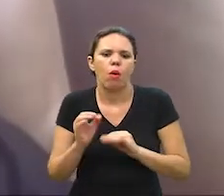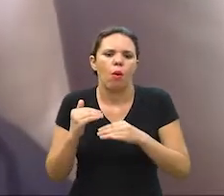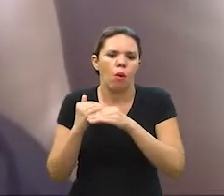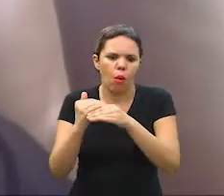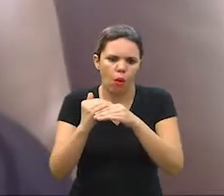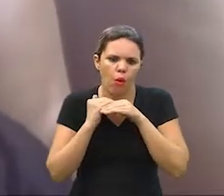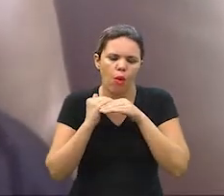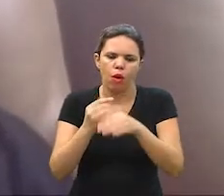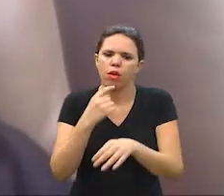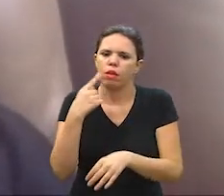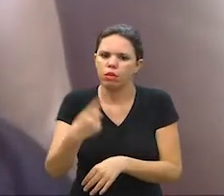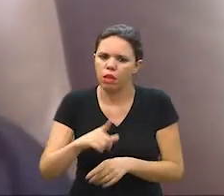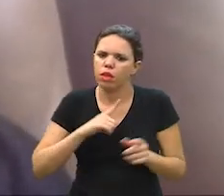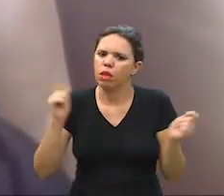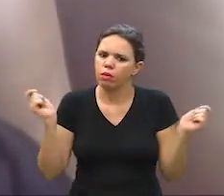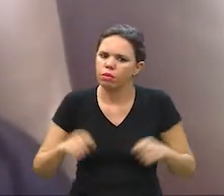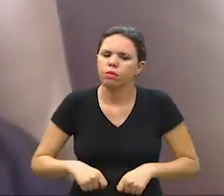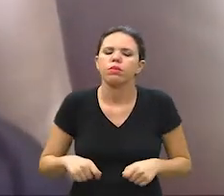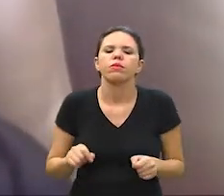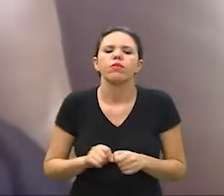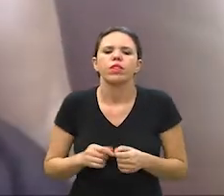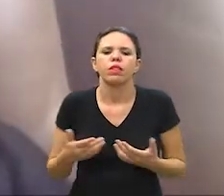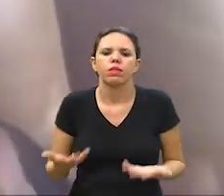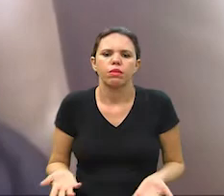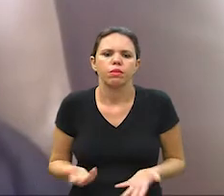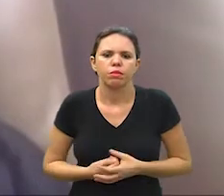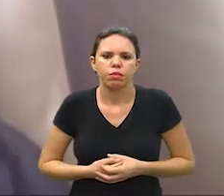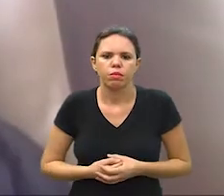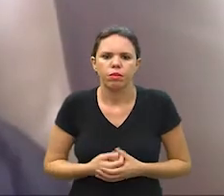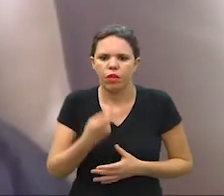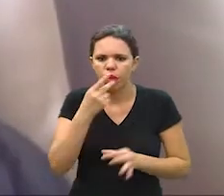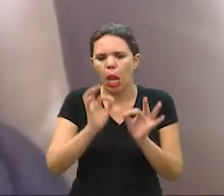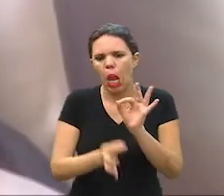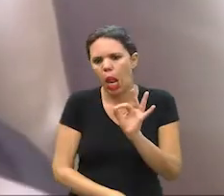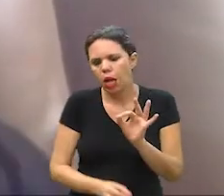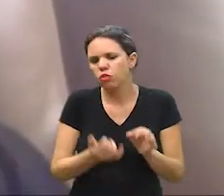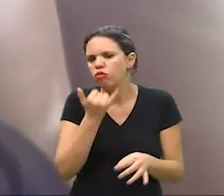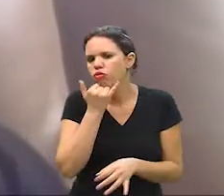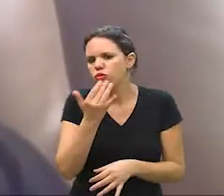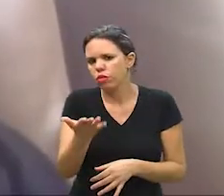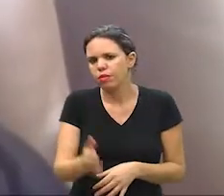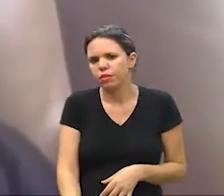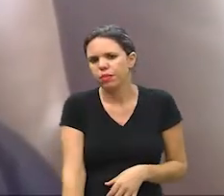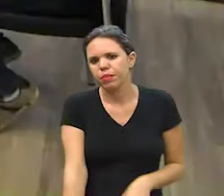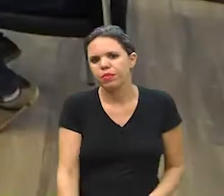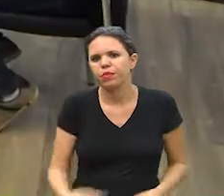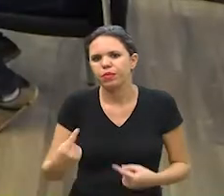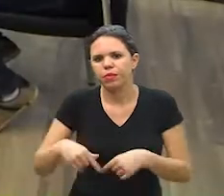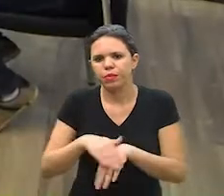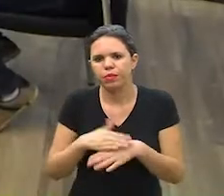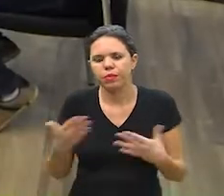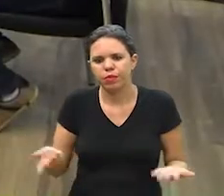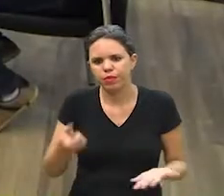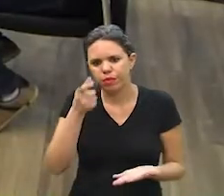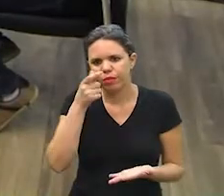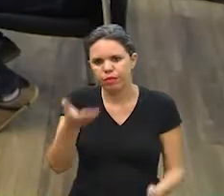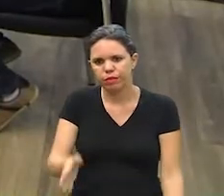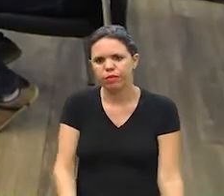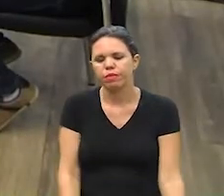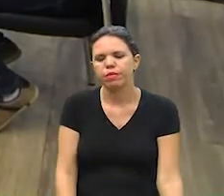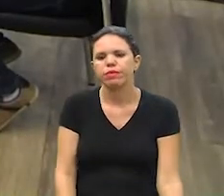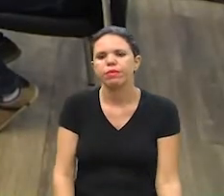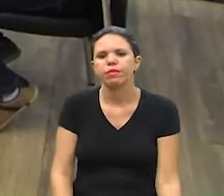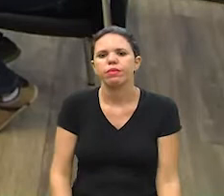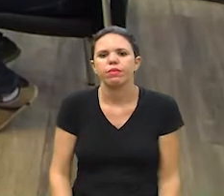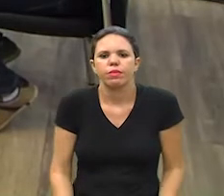orquestrada. Campinas tem condição de fazer isso. Eu falei demais, me desculpe, nós estamos no debate, agora eu quero ouvir. Não,